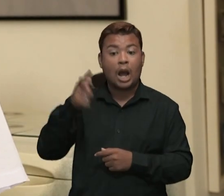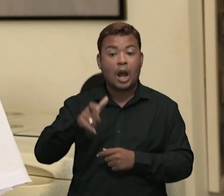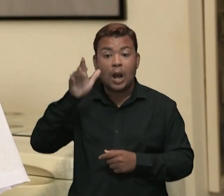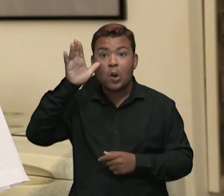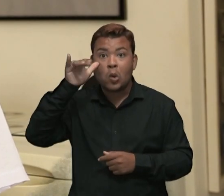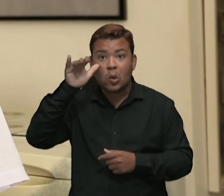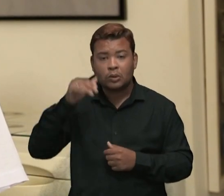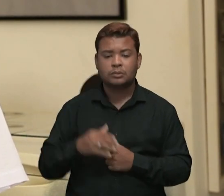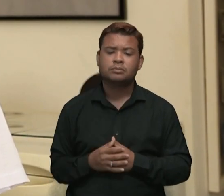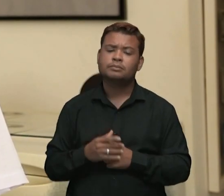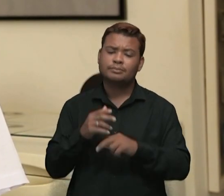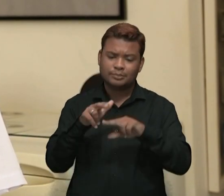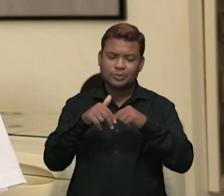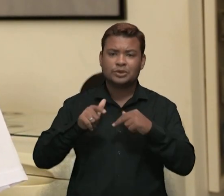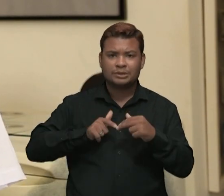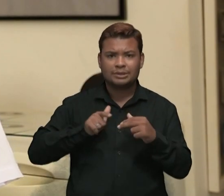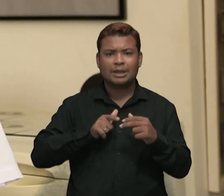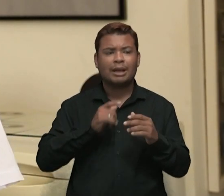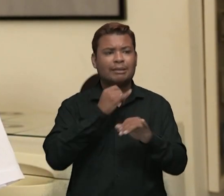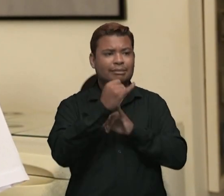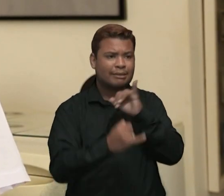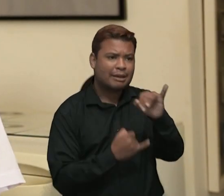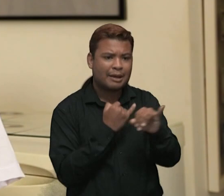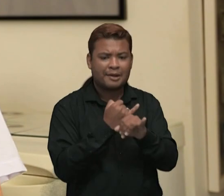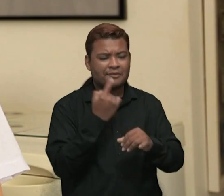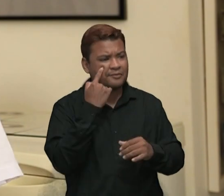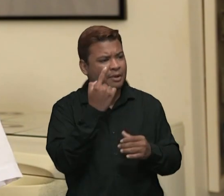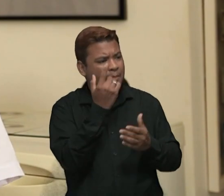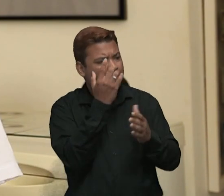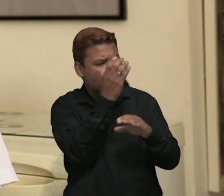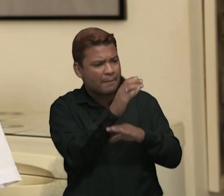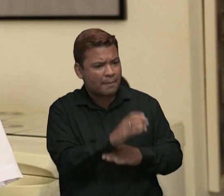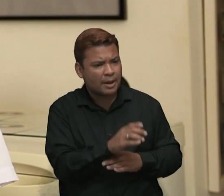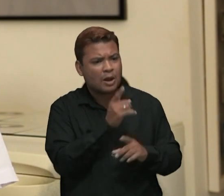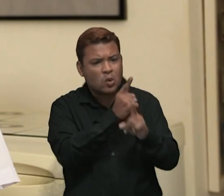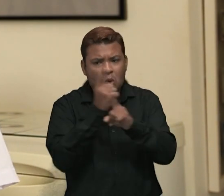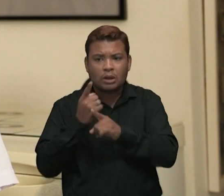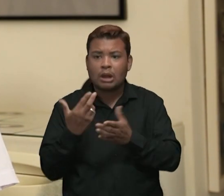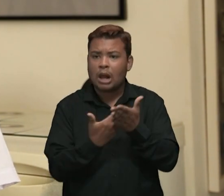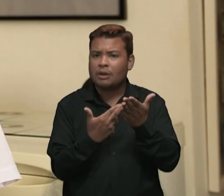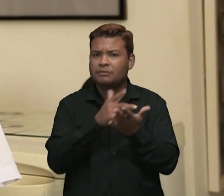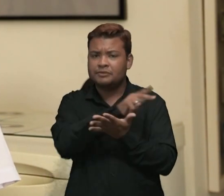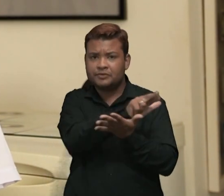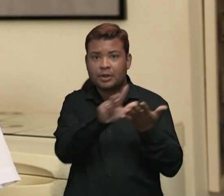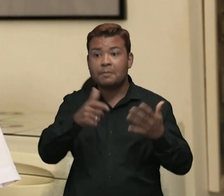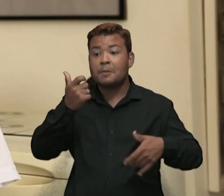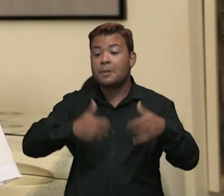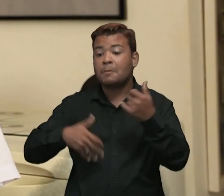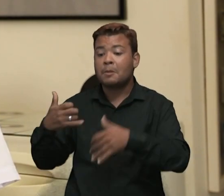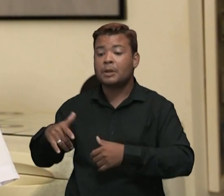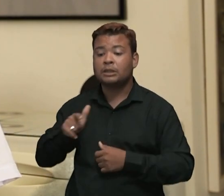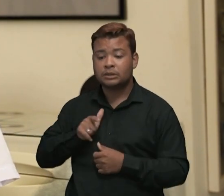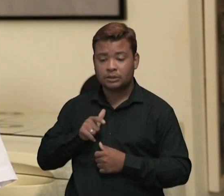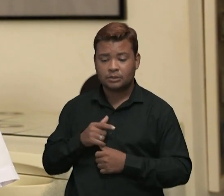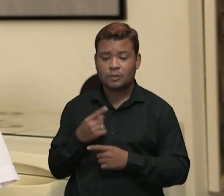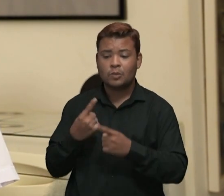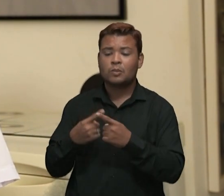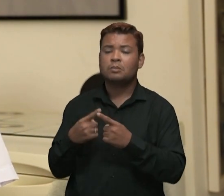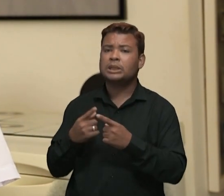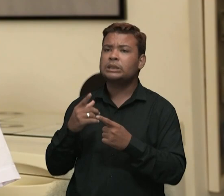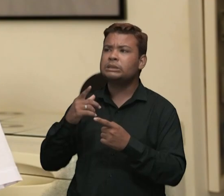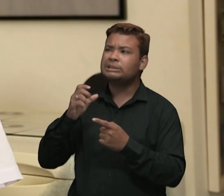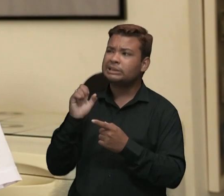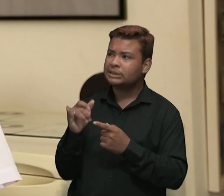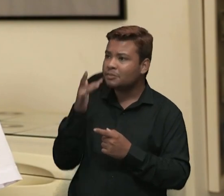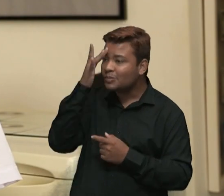encontra várias matérias, assim, às vezes na internet, ou da Galileu, ou de outras revistas estrangeiras e tal. Geralmente, assim, quando é para um público leigo, quando